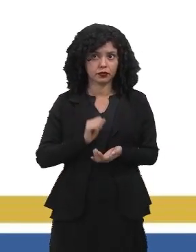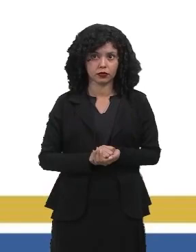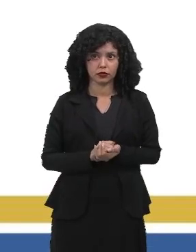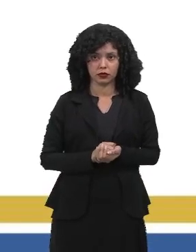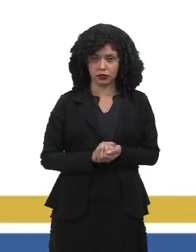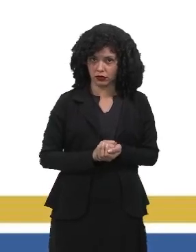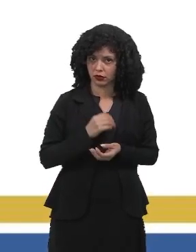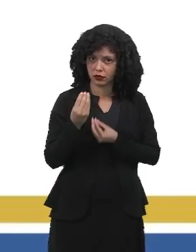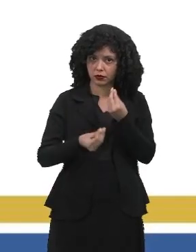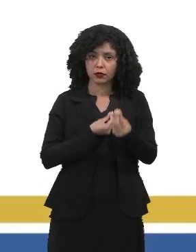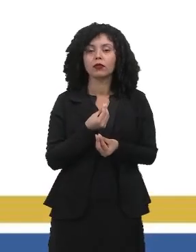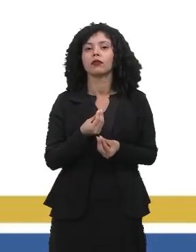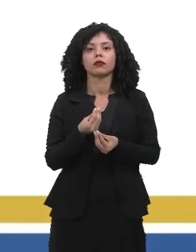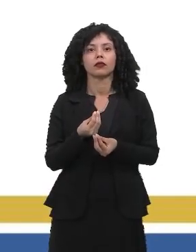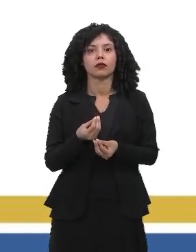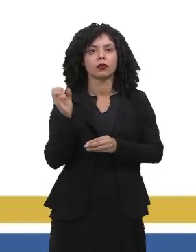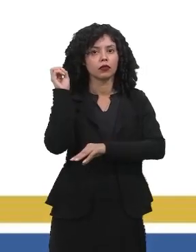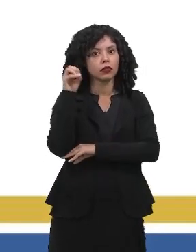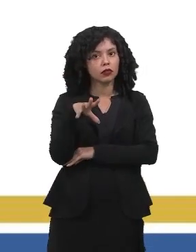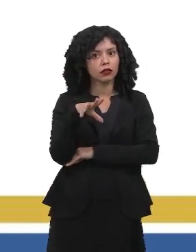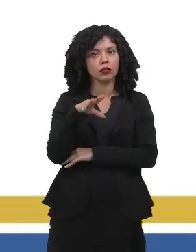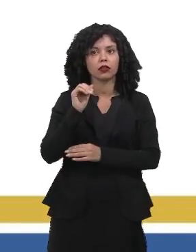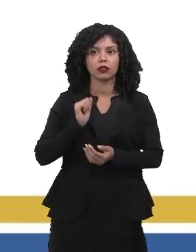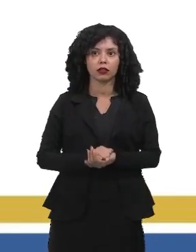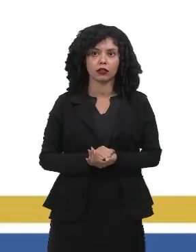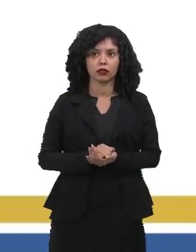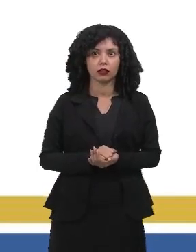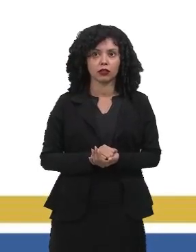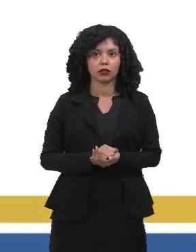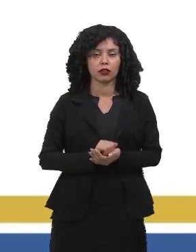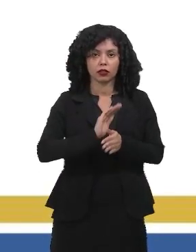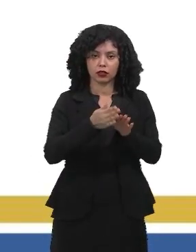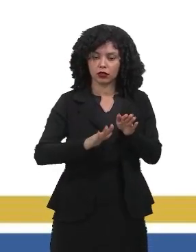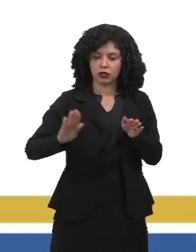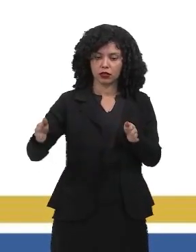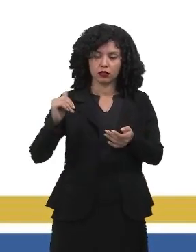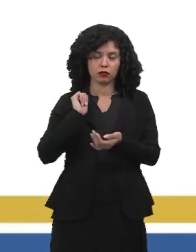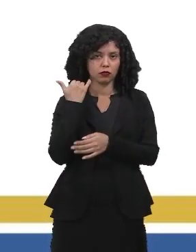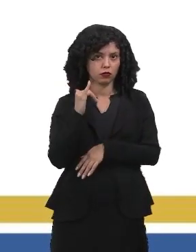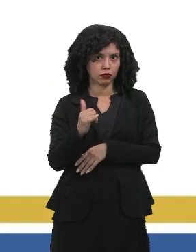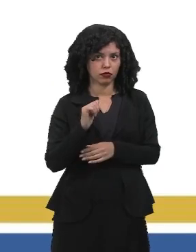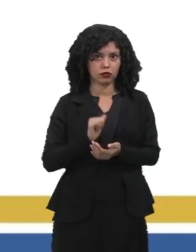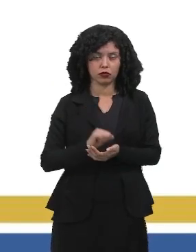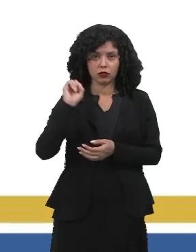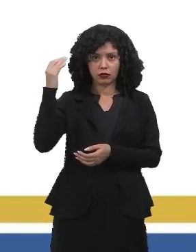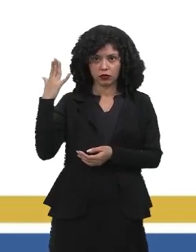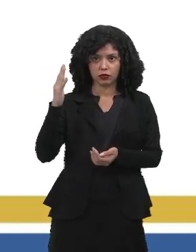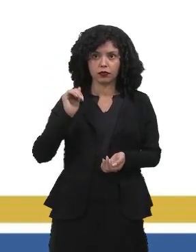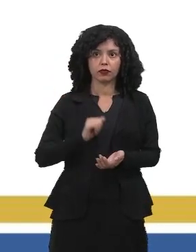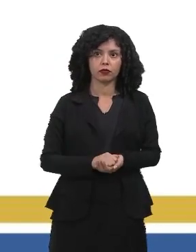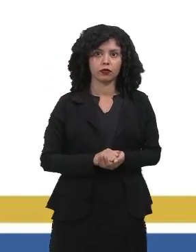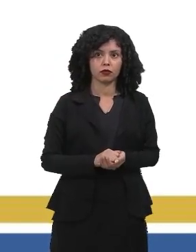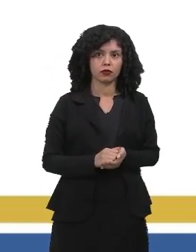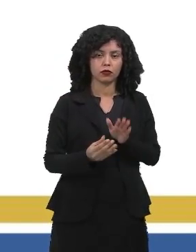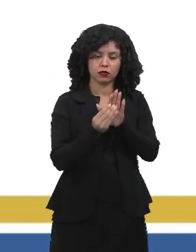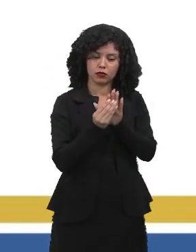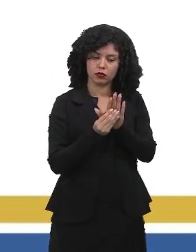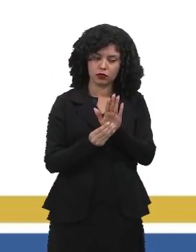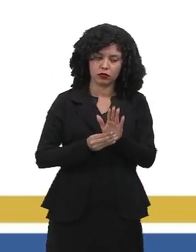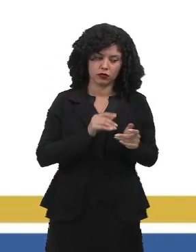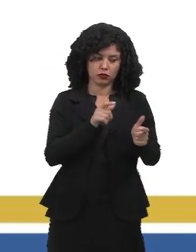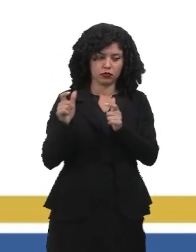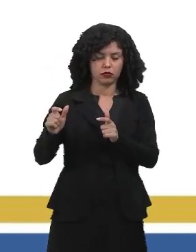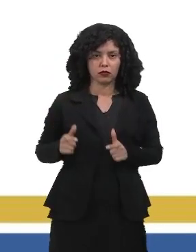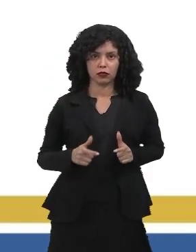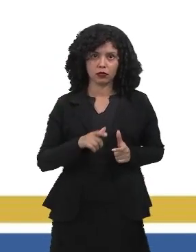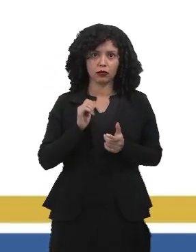eletromagnético? É como a luz se comporta, é como a onda eletromagnética se comporta em determinados ambientes. Então